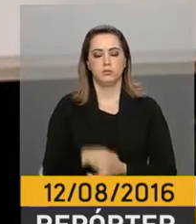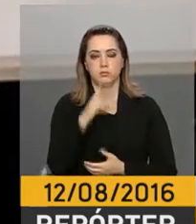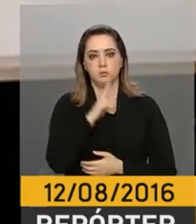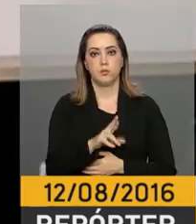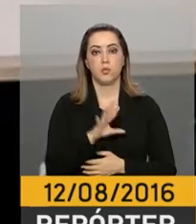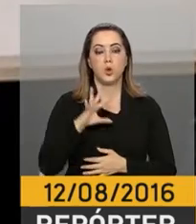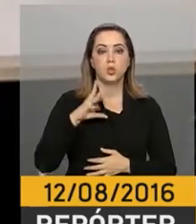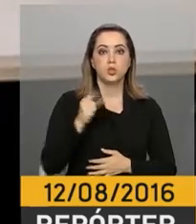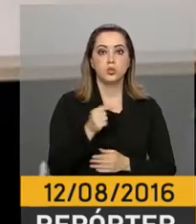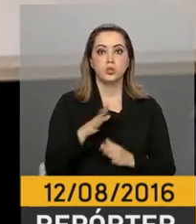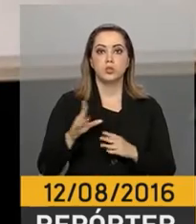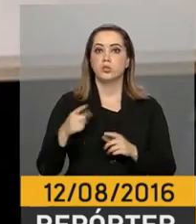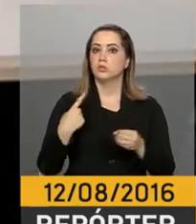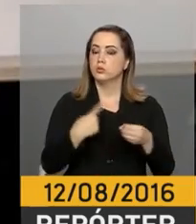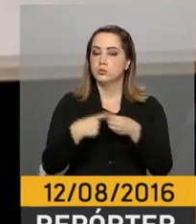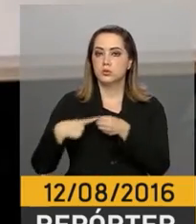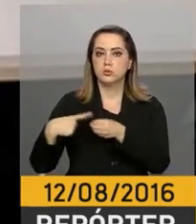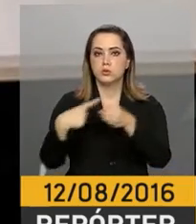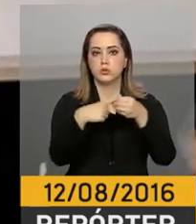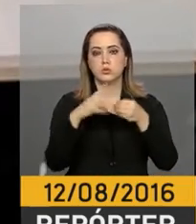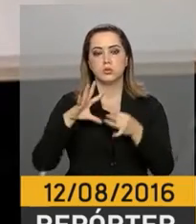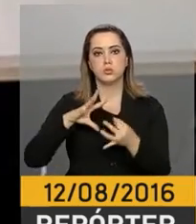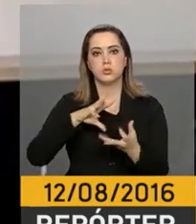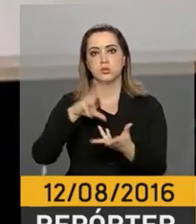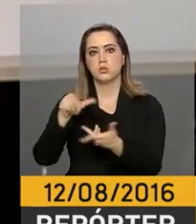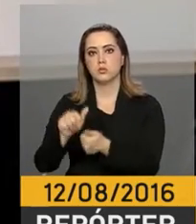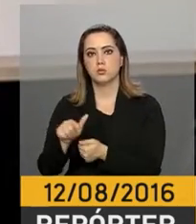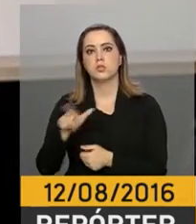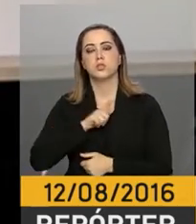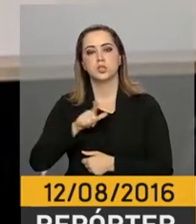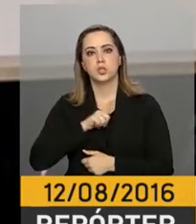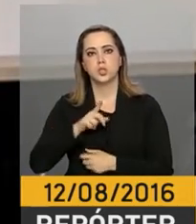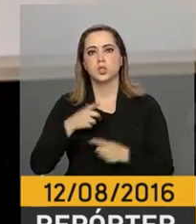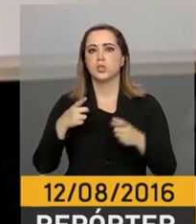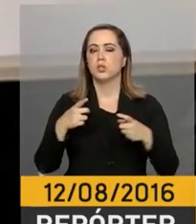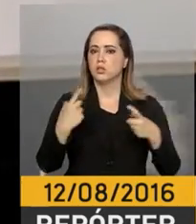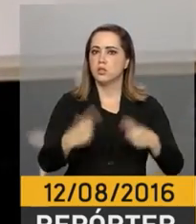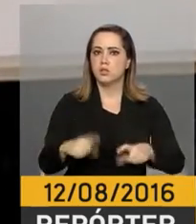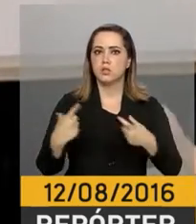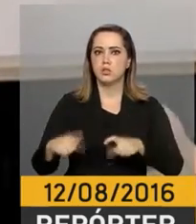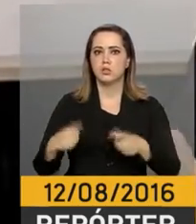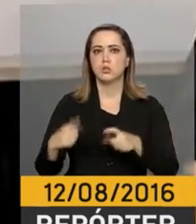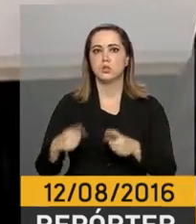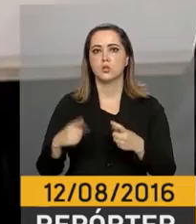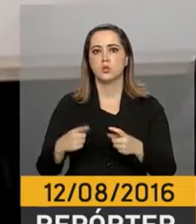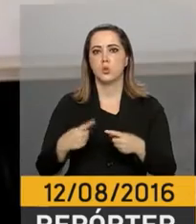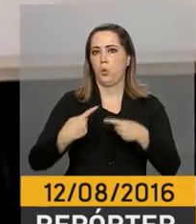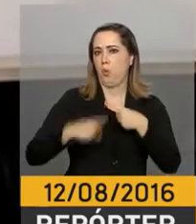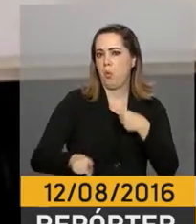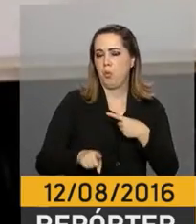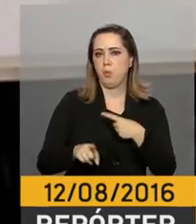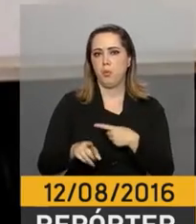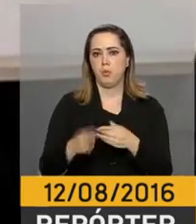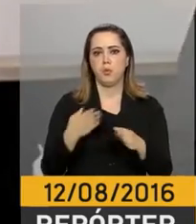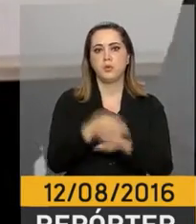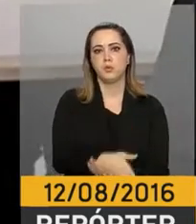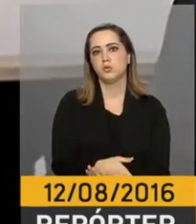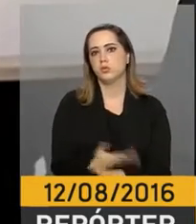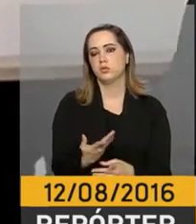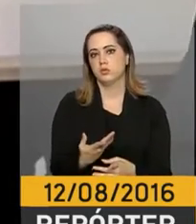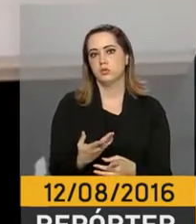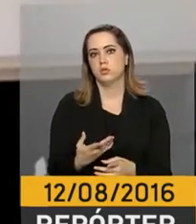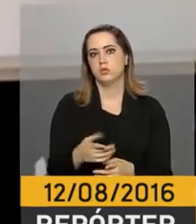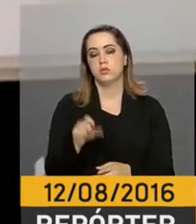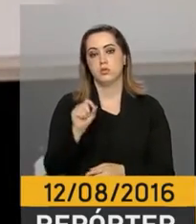nenhuma, existe algum lugar em que não se pode ir em alguma hora. Isso é público e notório e é conhecido.